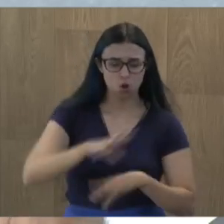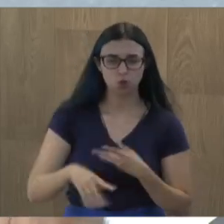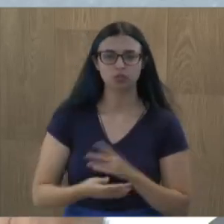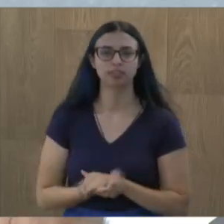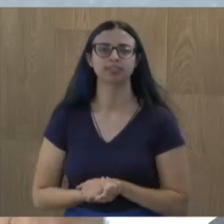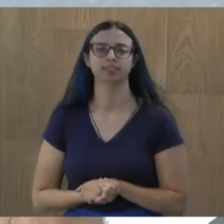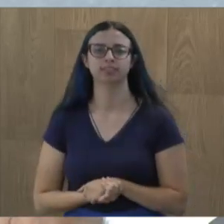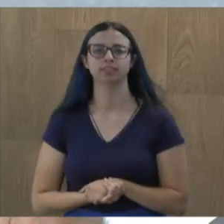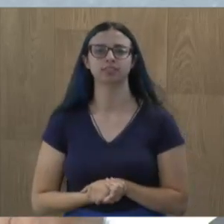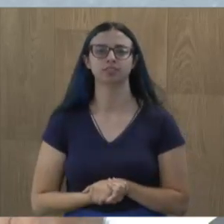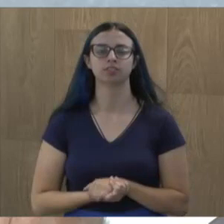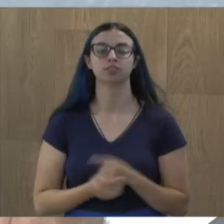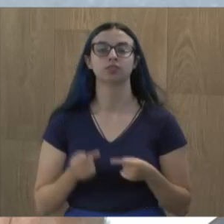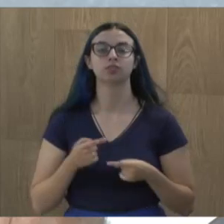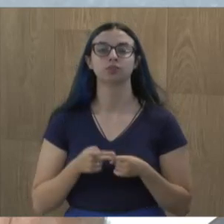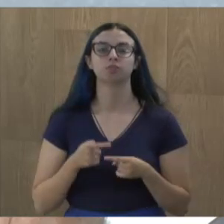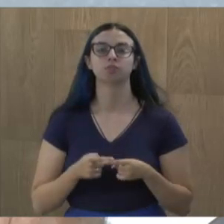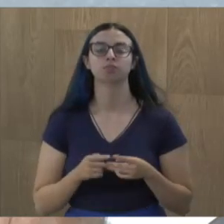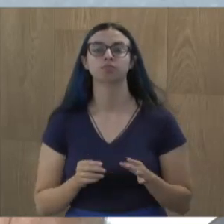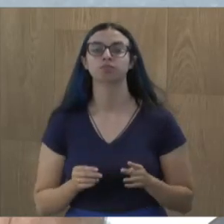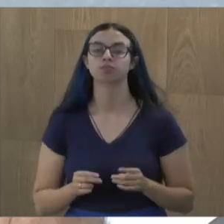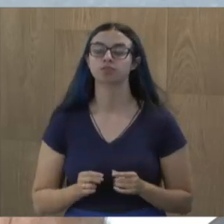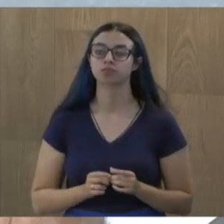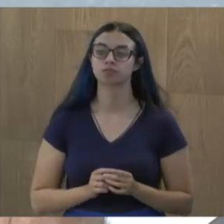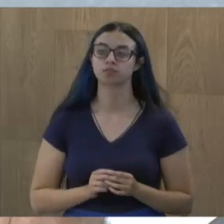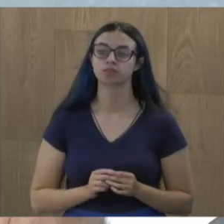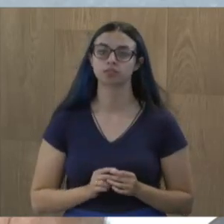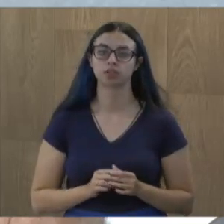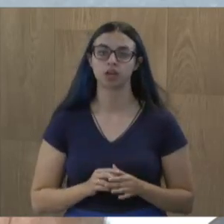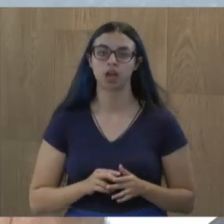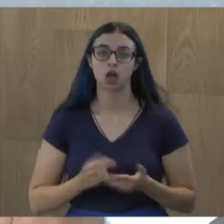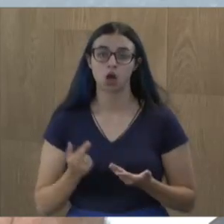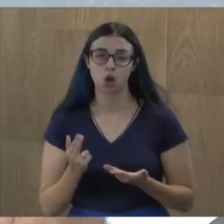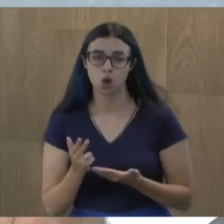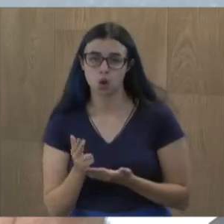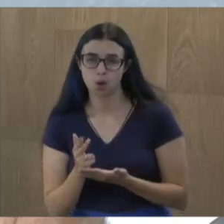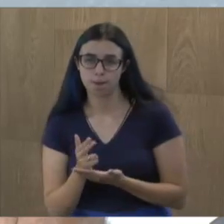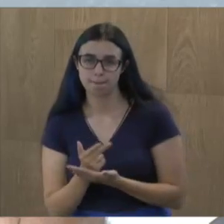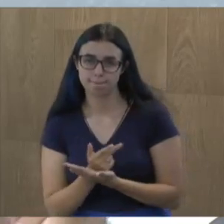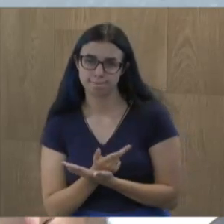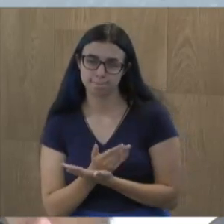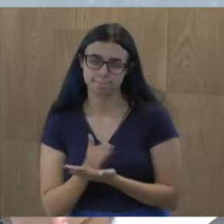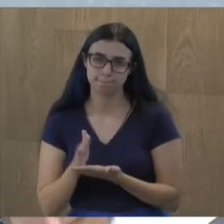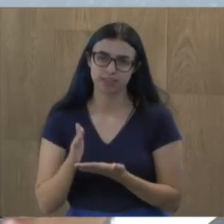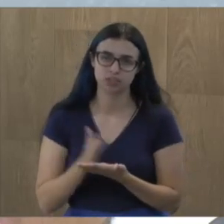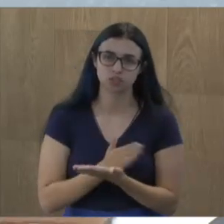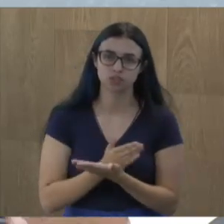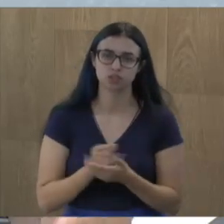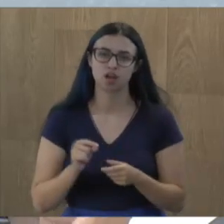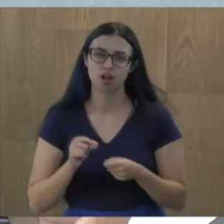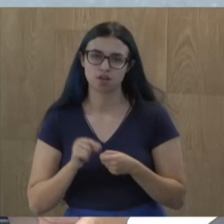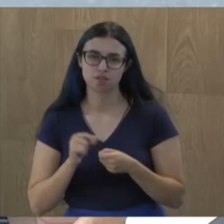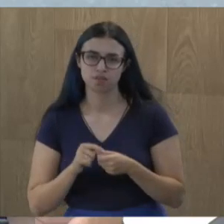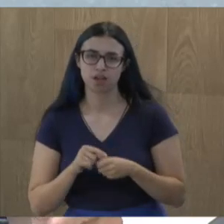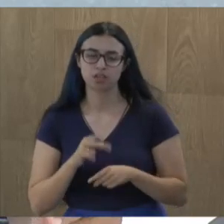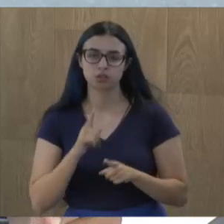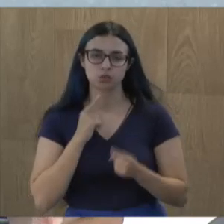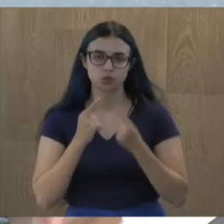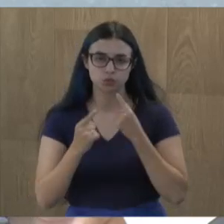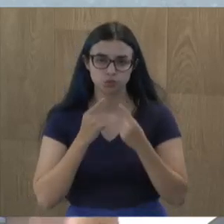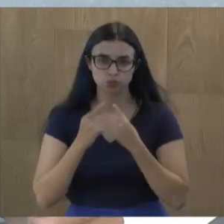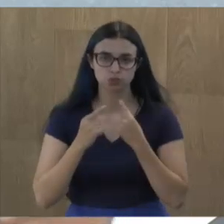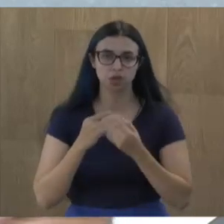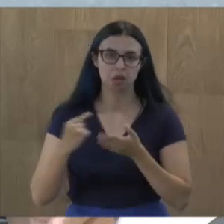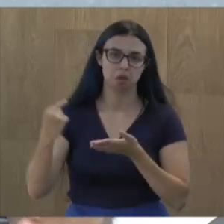porque alguns procedimentos que fazem ali no trânsito, sem nos estar consultando, que é o representante